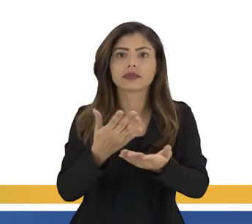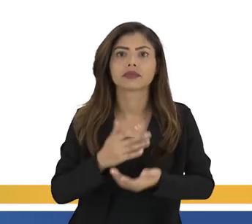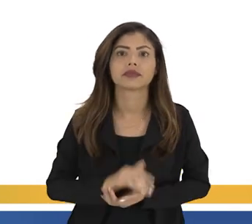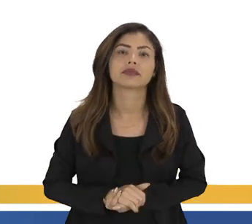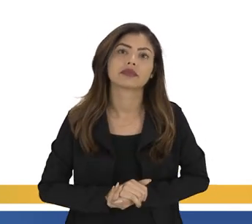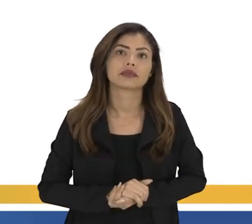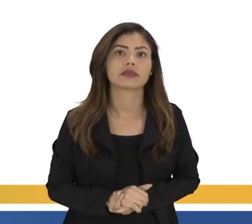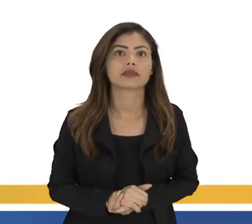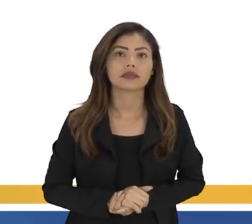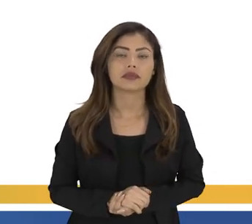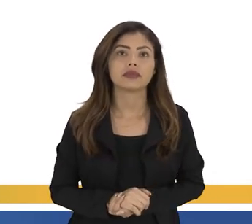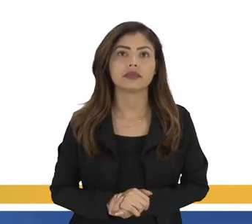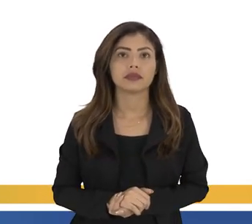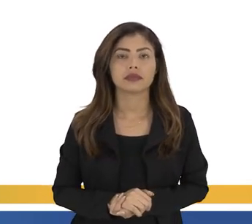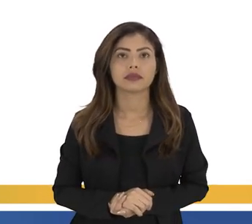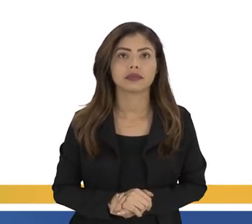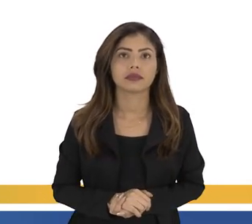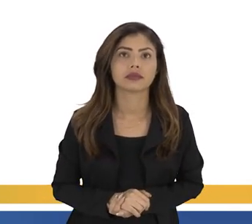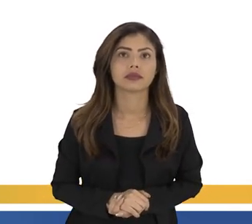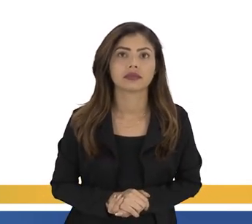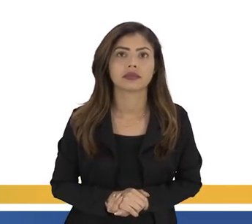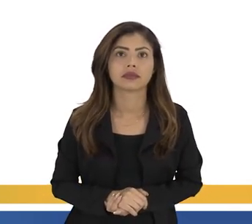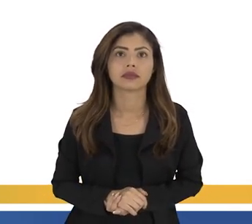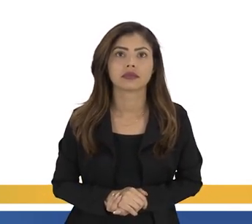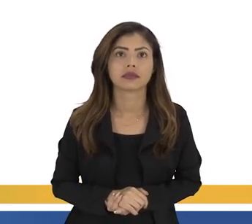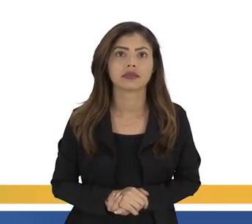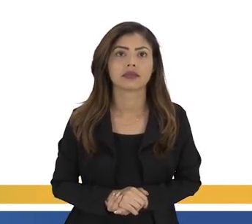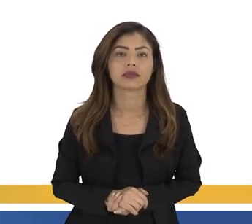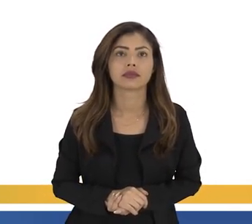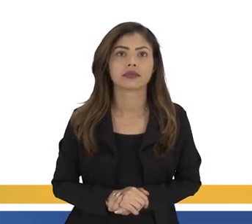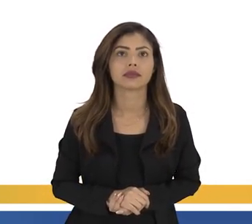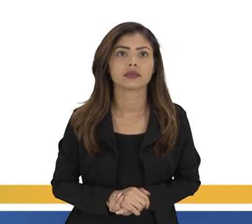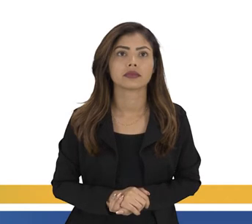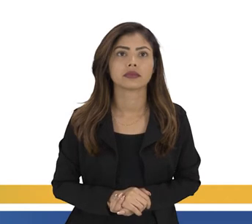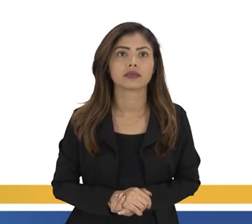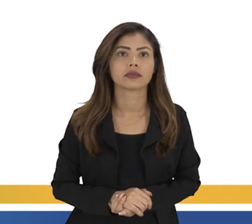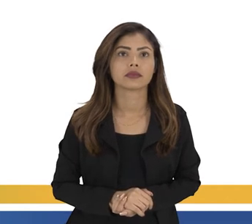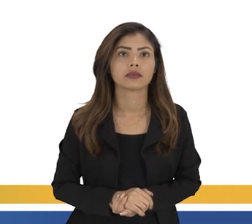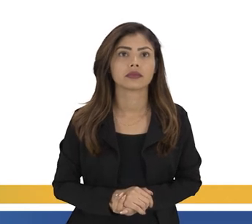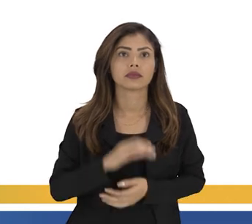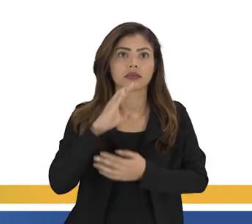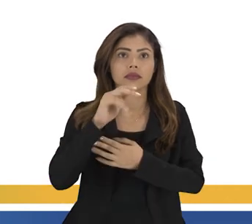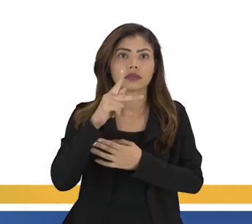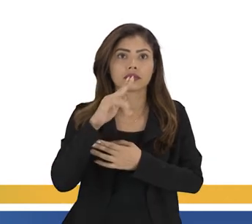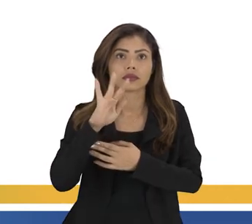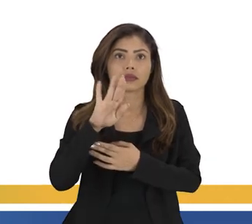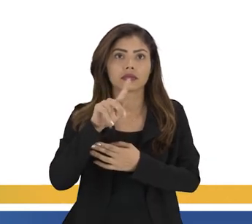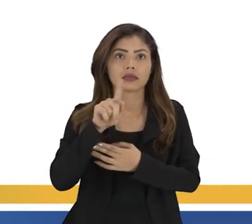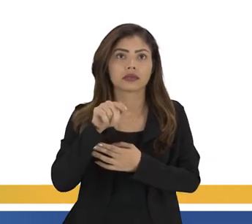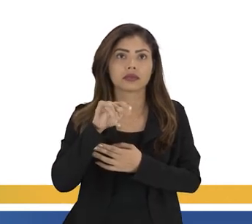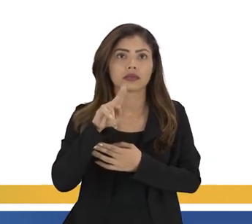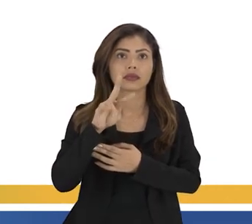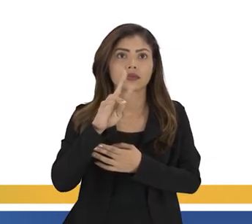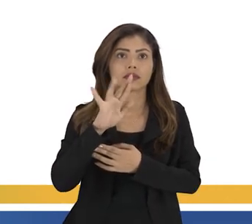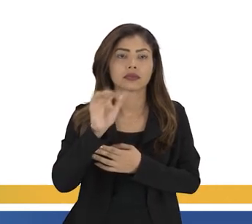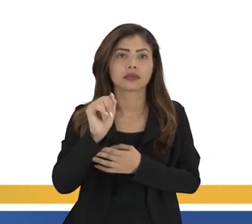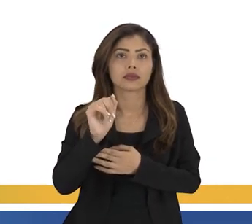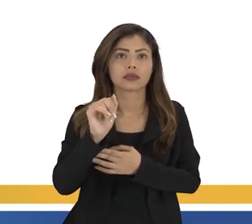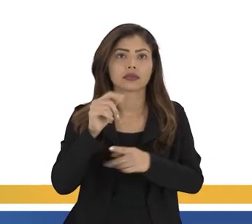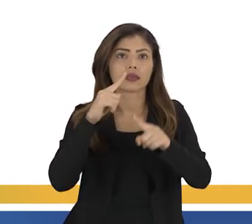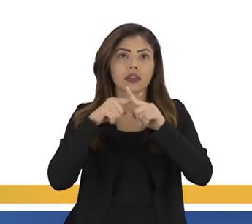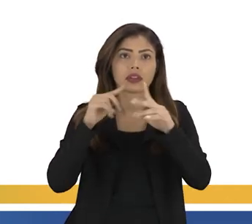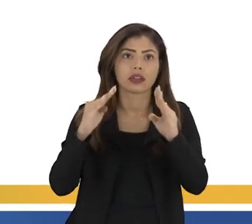nesta imagem as imagens que nós temos aí as cúpulas bizantinas na